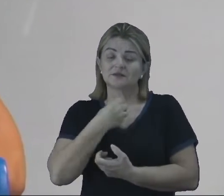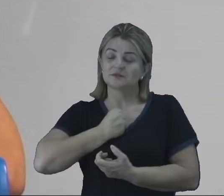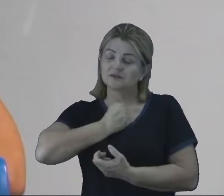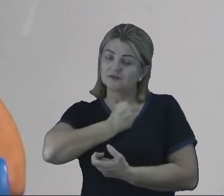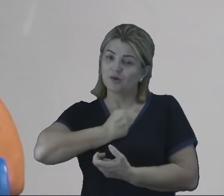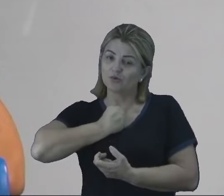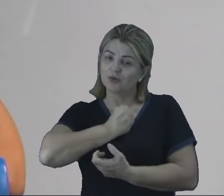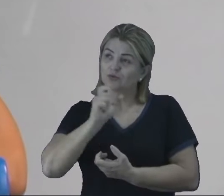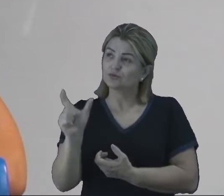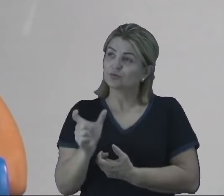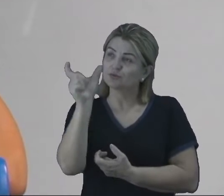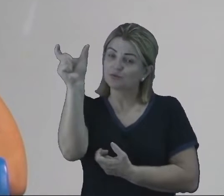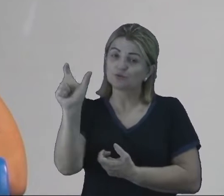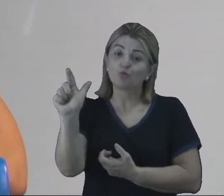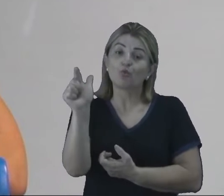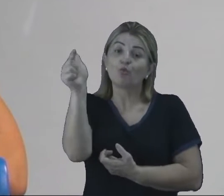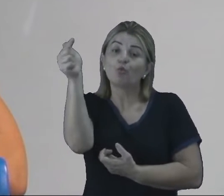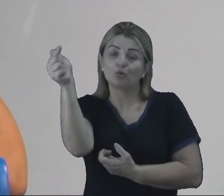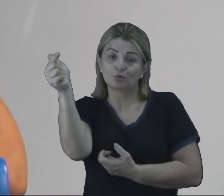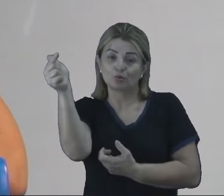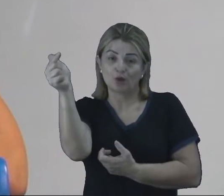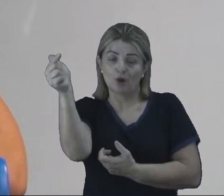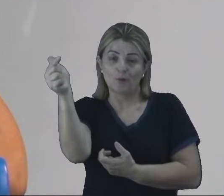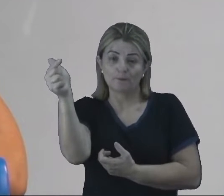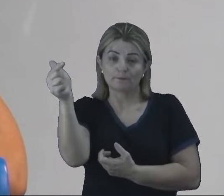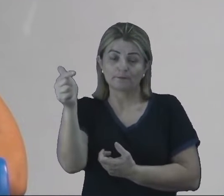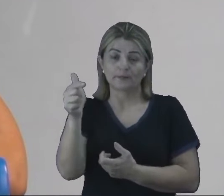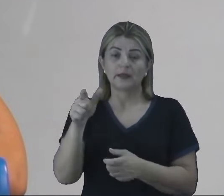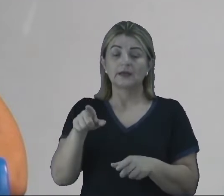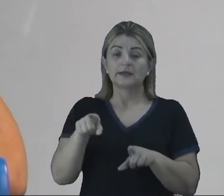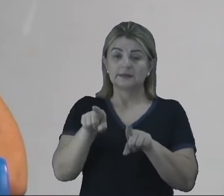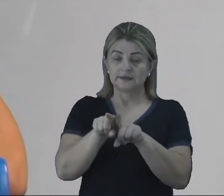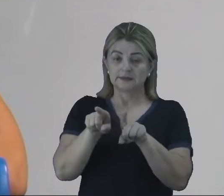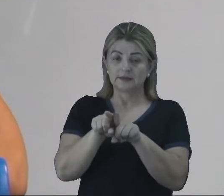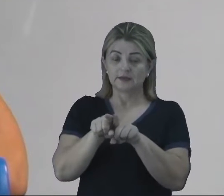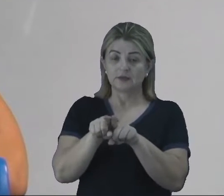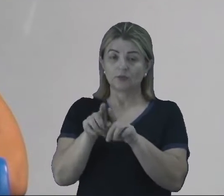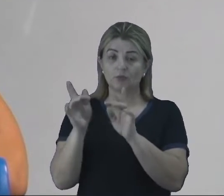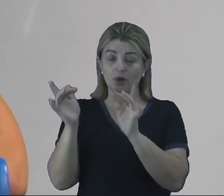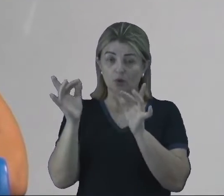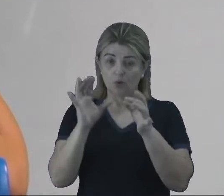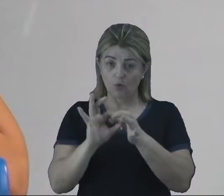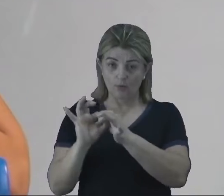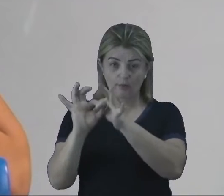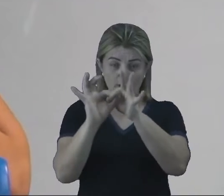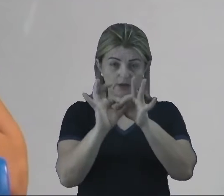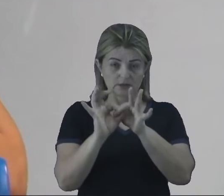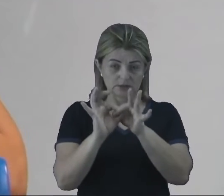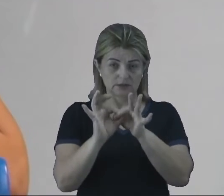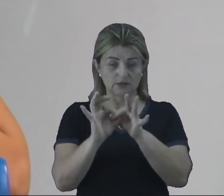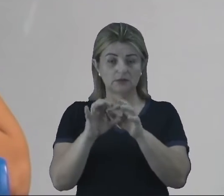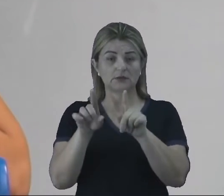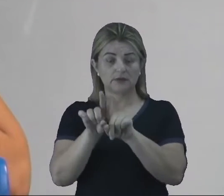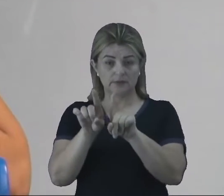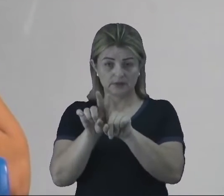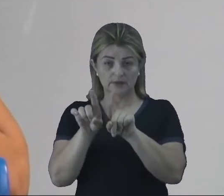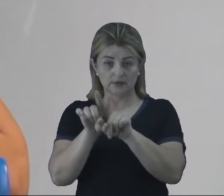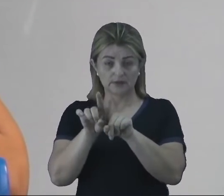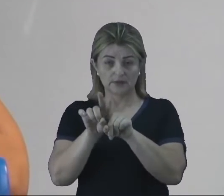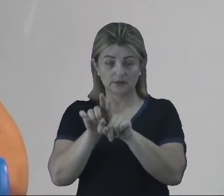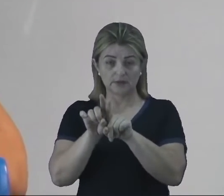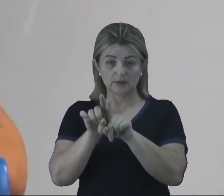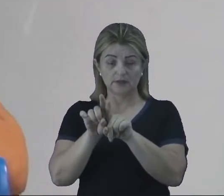né? Então acaba que parte desse distrator, ele é verdadeiro, a outra parte não. Quando se fala